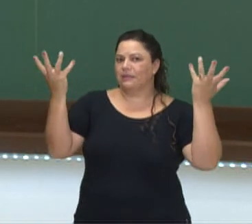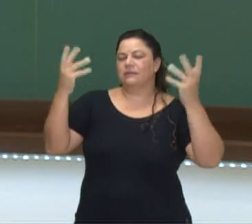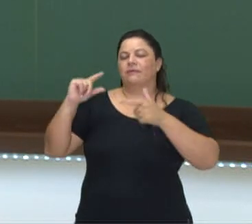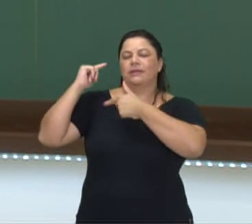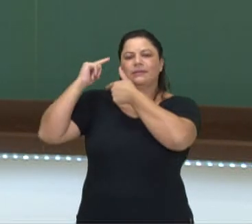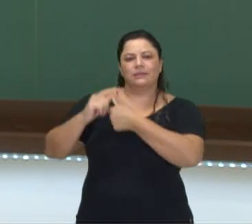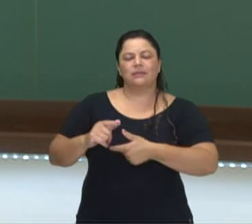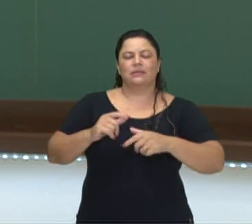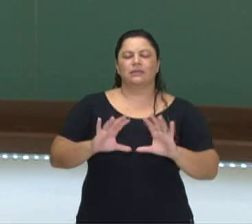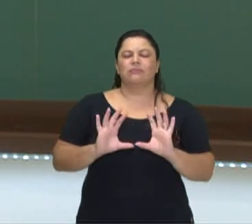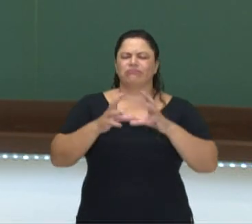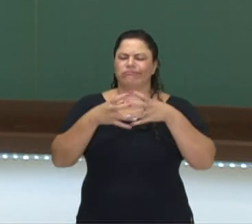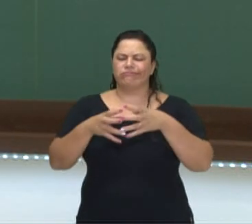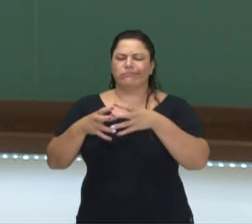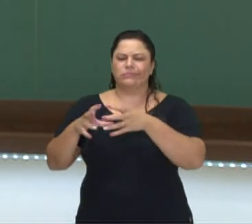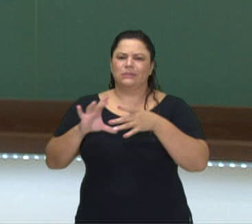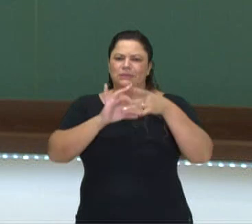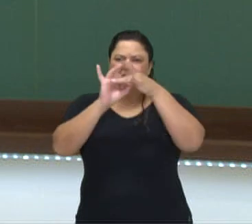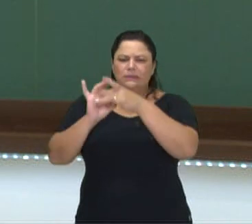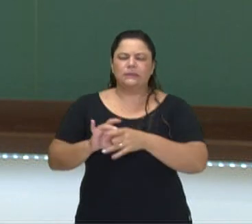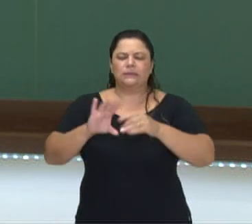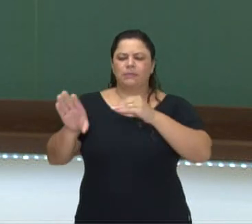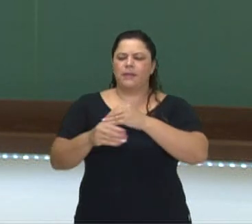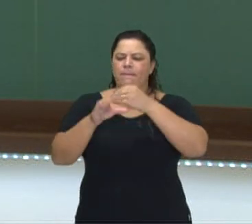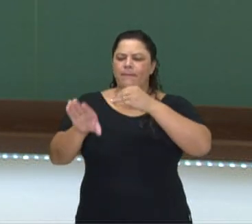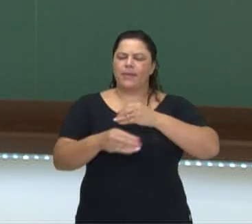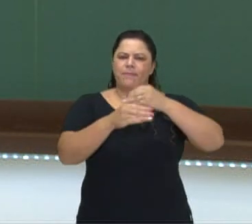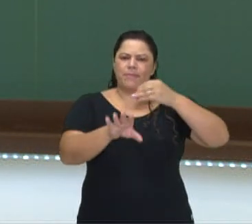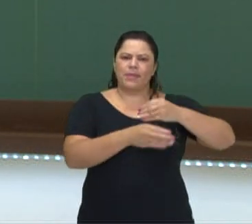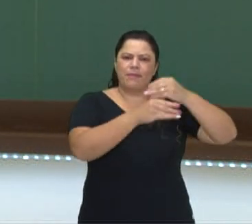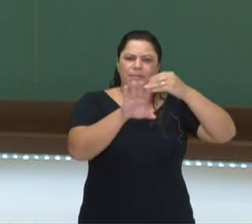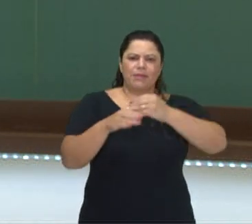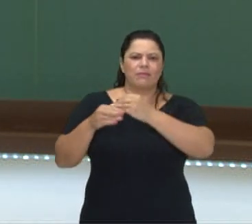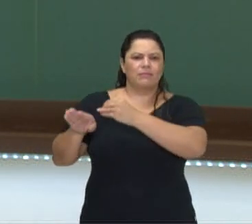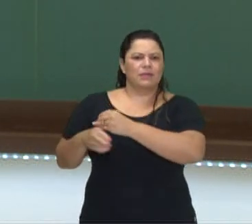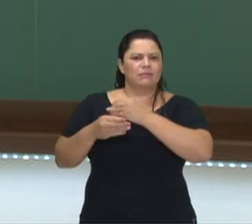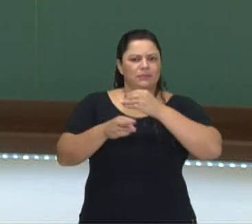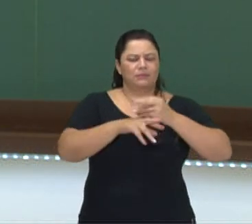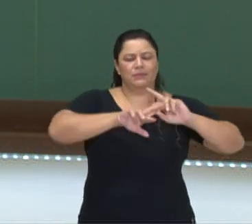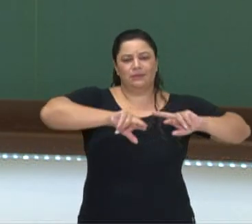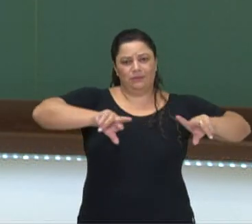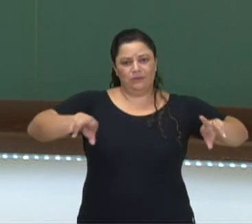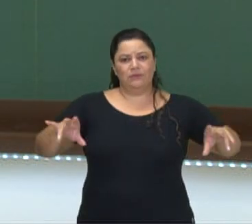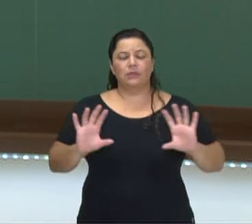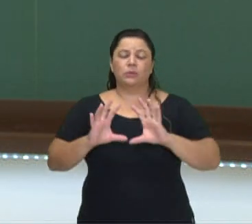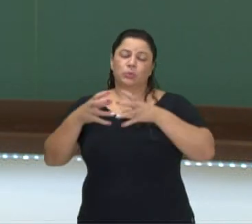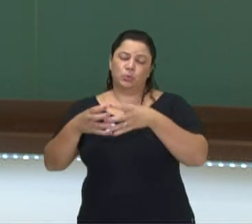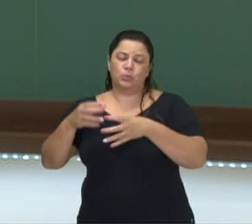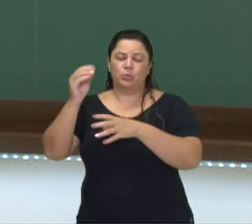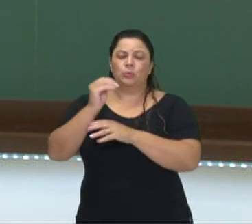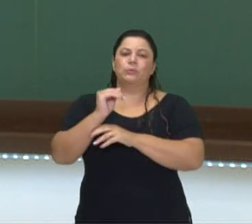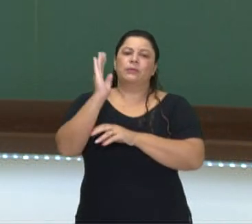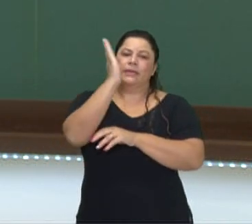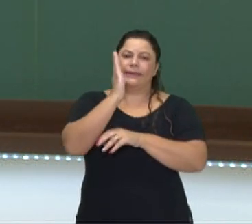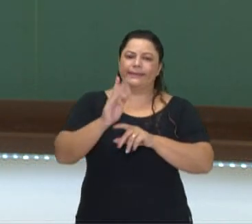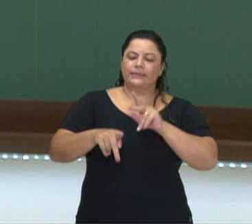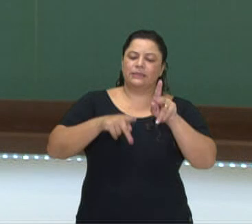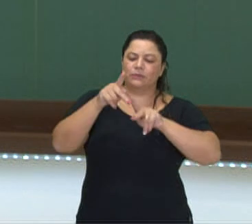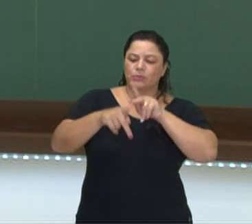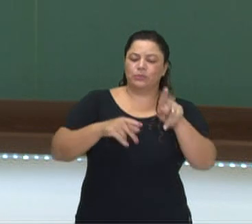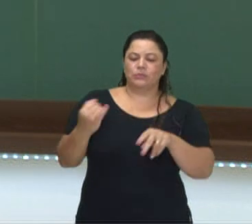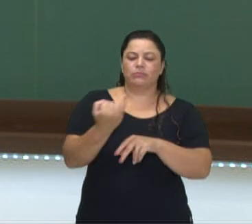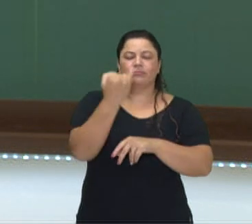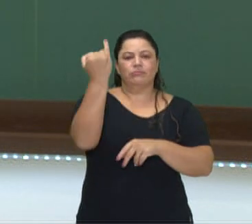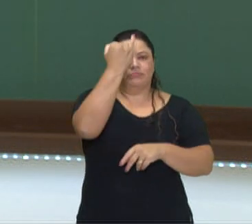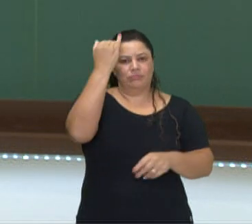um conjunto de contribuições de diferentes grupos étnicos para a população brasileira. Daí a importância